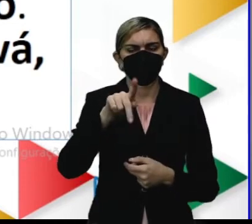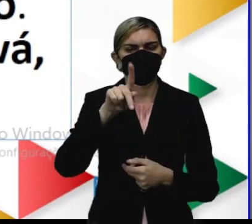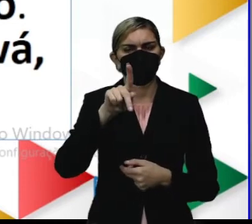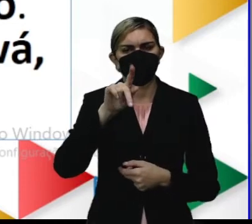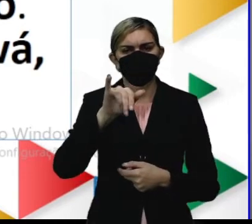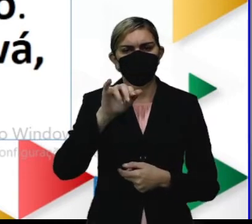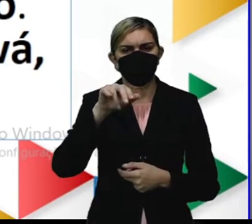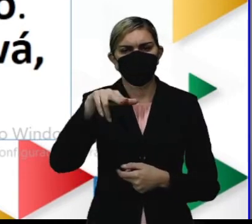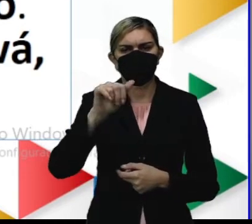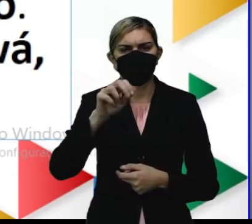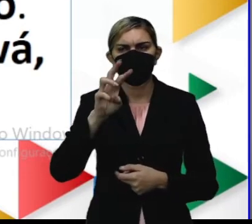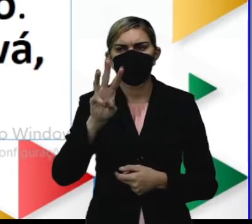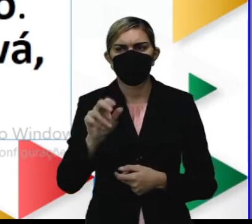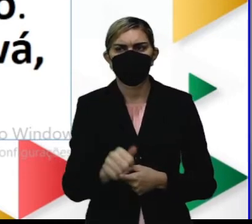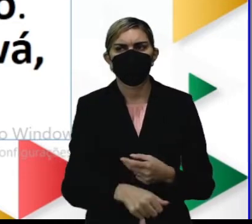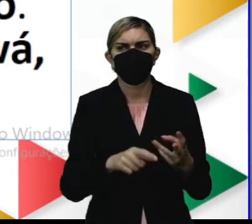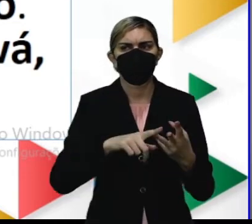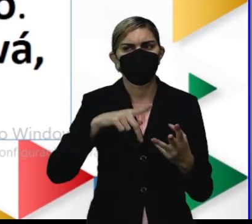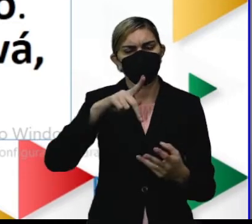Pipipã,